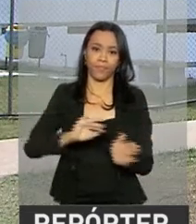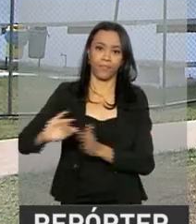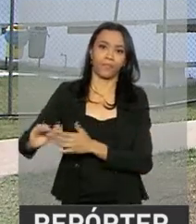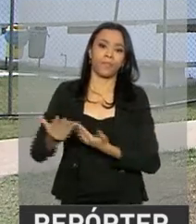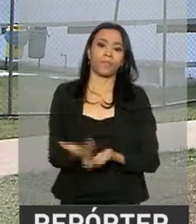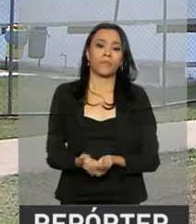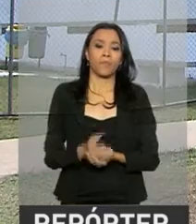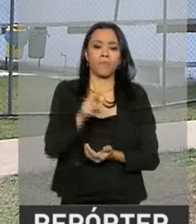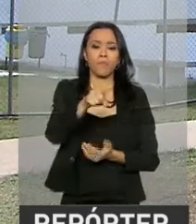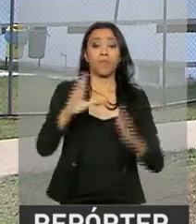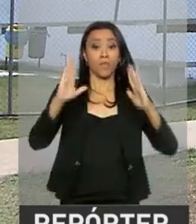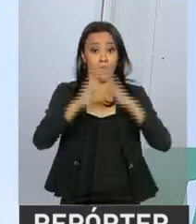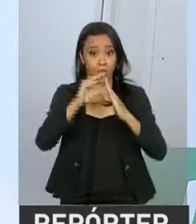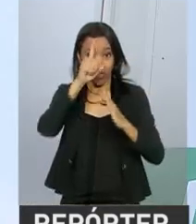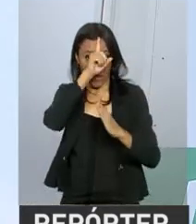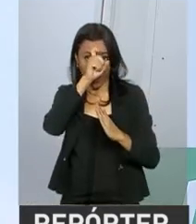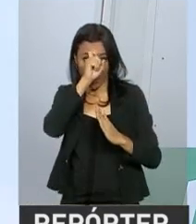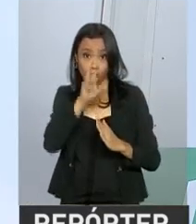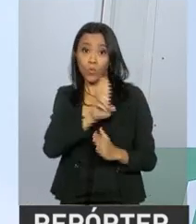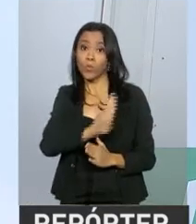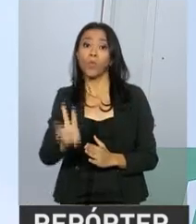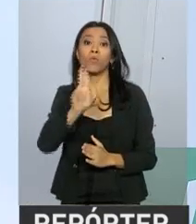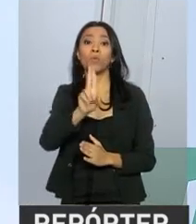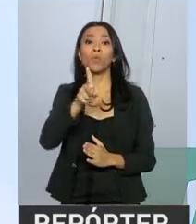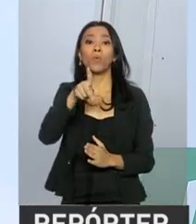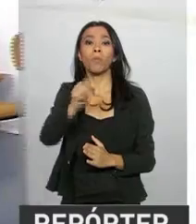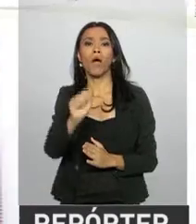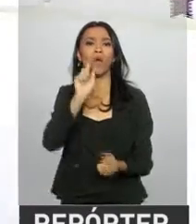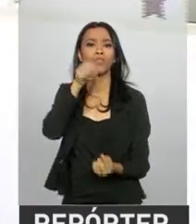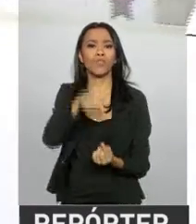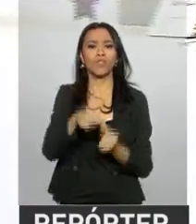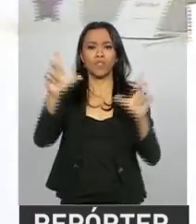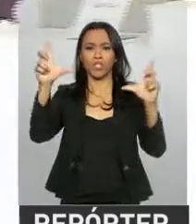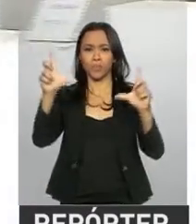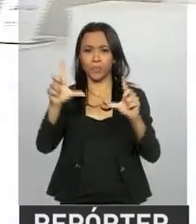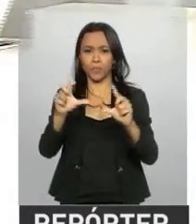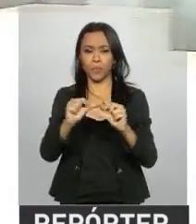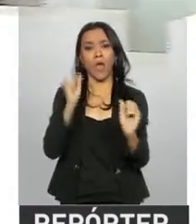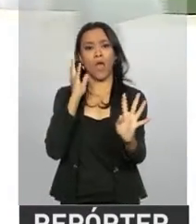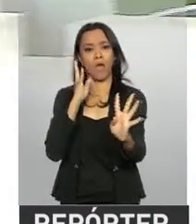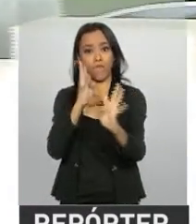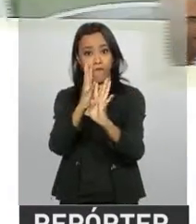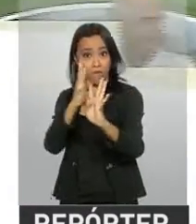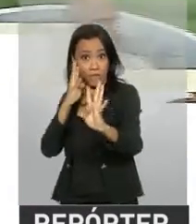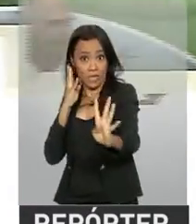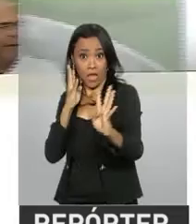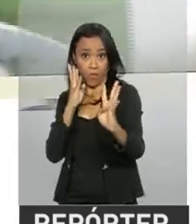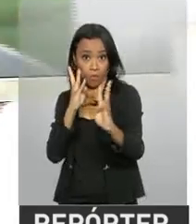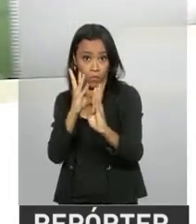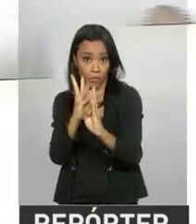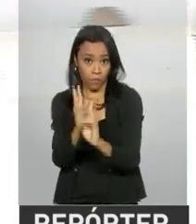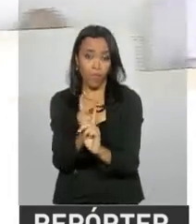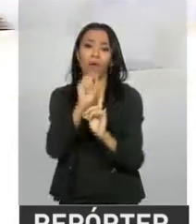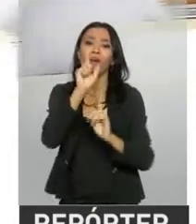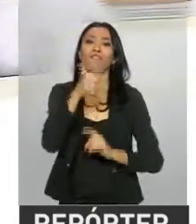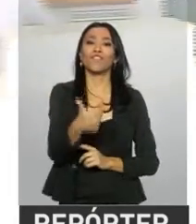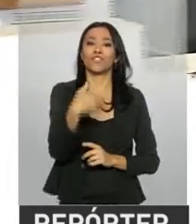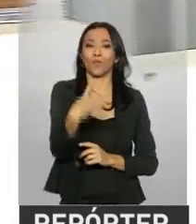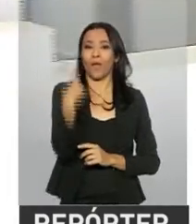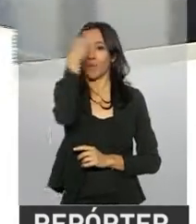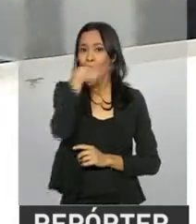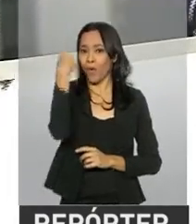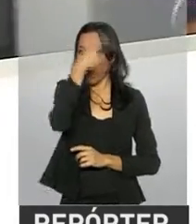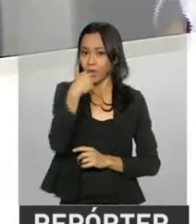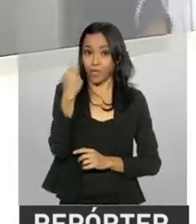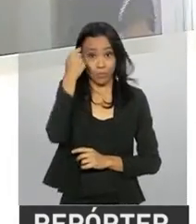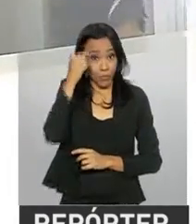e as Unidades de Pronto Atendimento UPA tem o objetivo de diminuir as filas nos hospitais elas funcionam 24 horas por